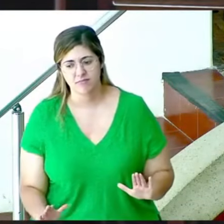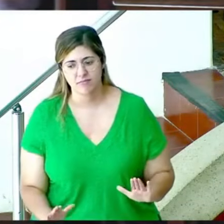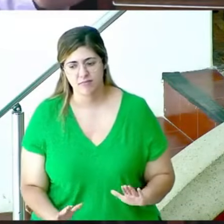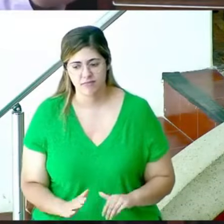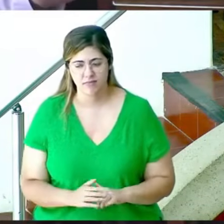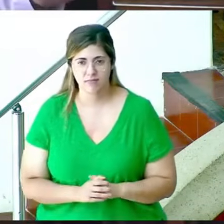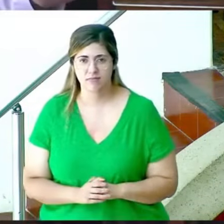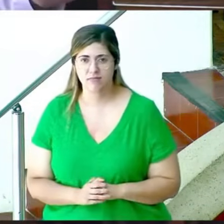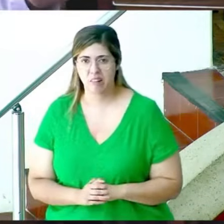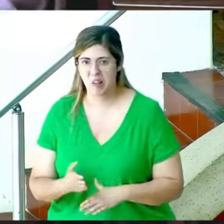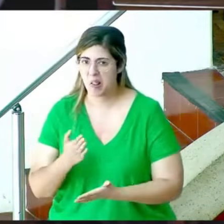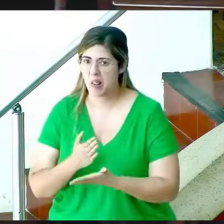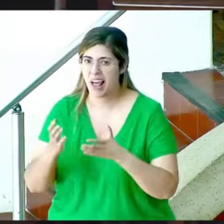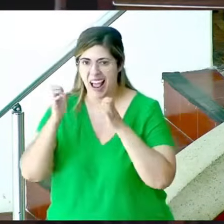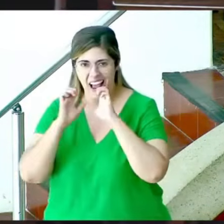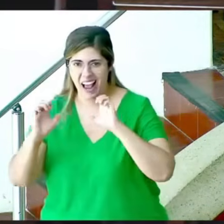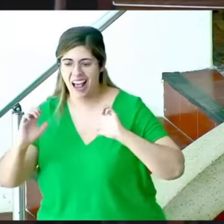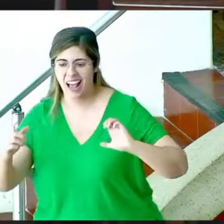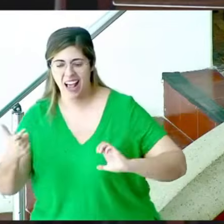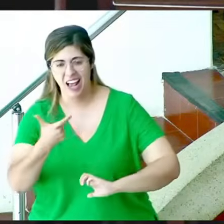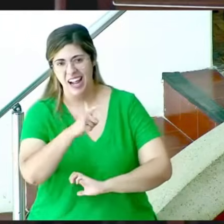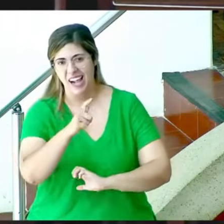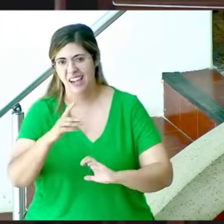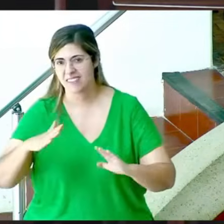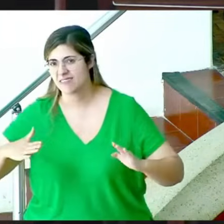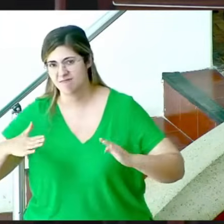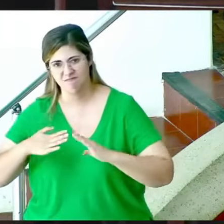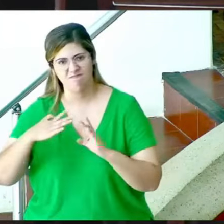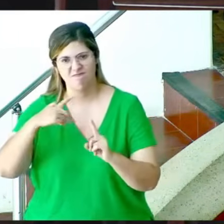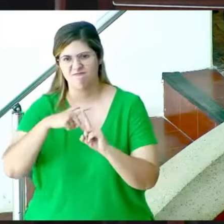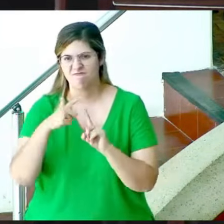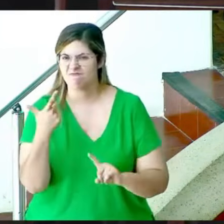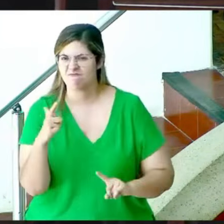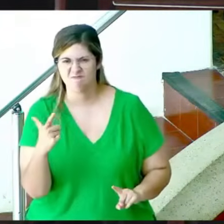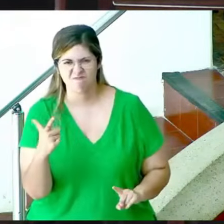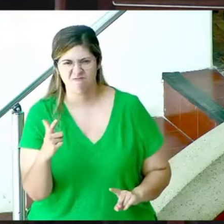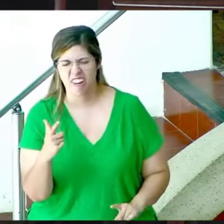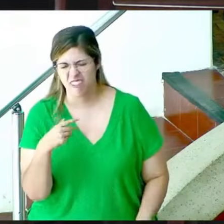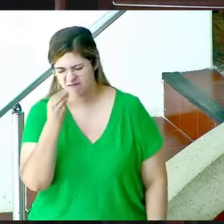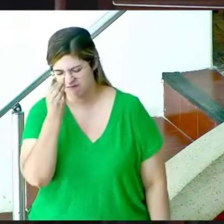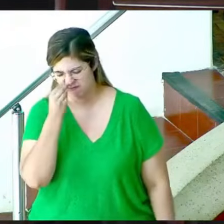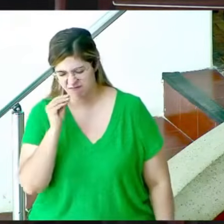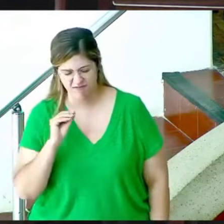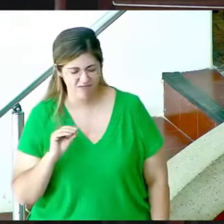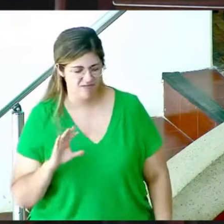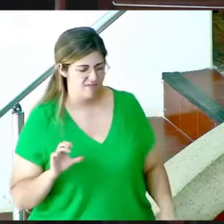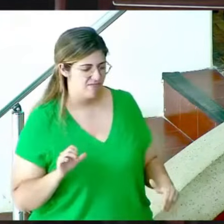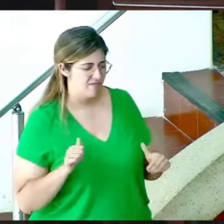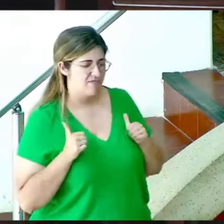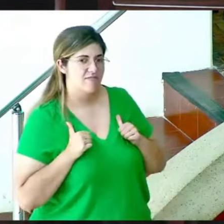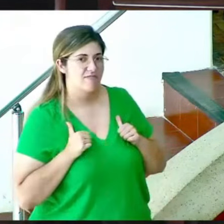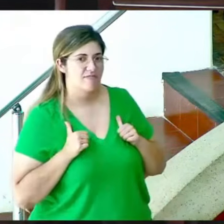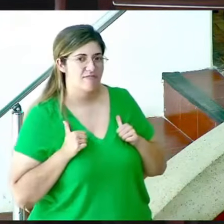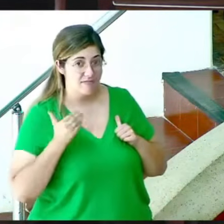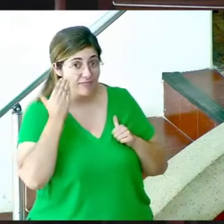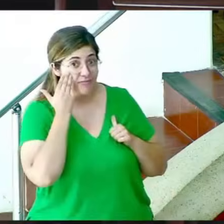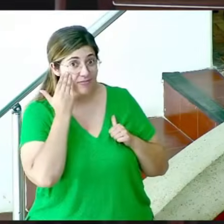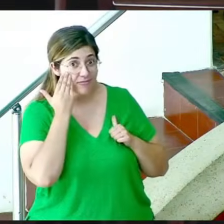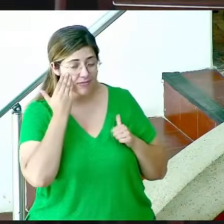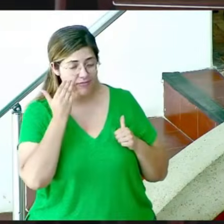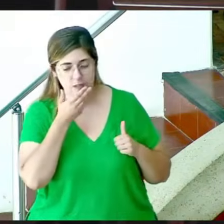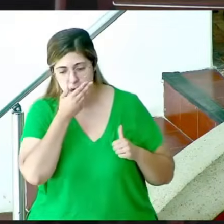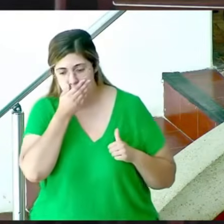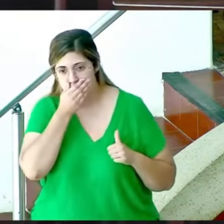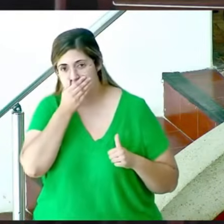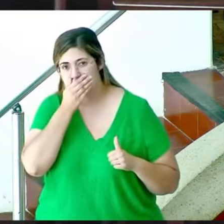não planta mais igrejas, a gente já não se importa mais. Até onde a gente pode chegar? Até onde